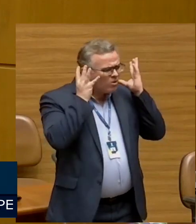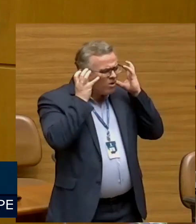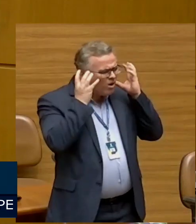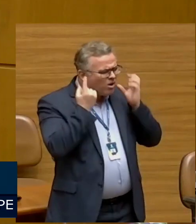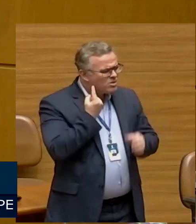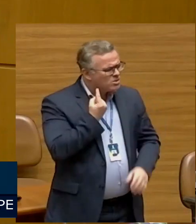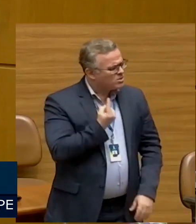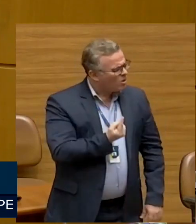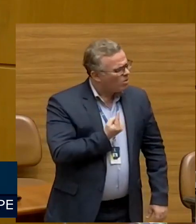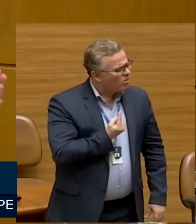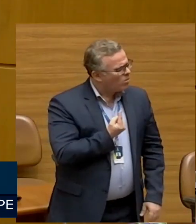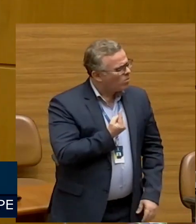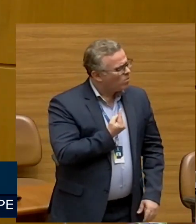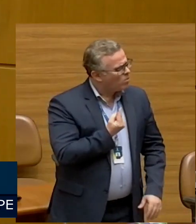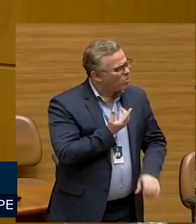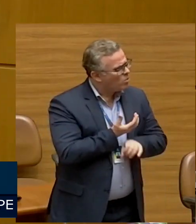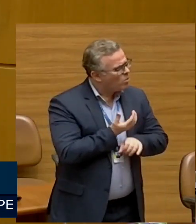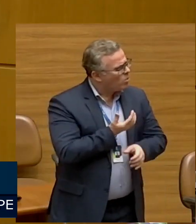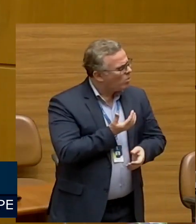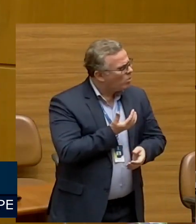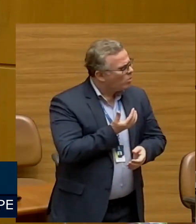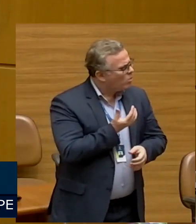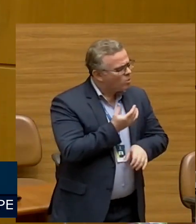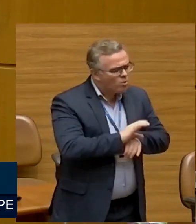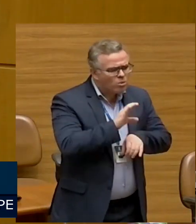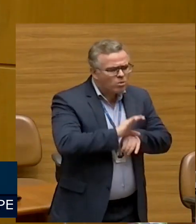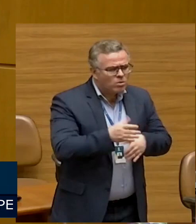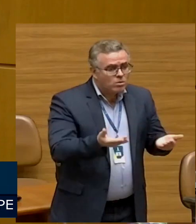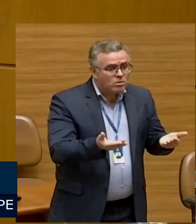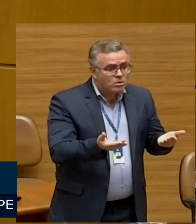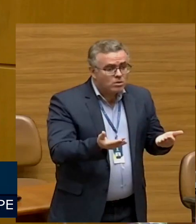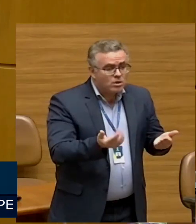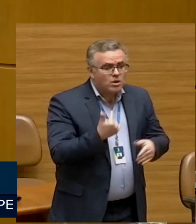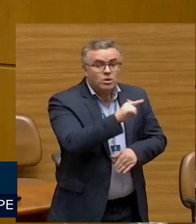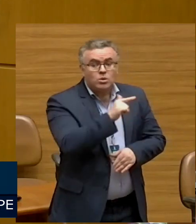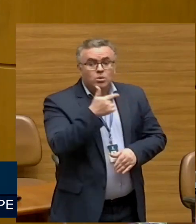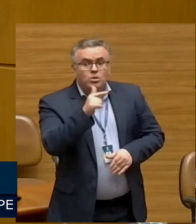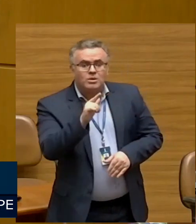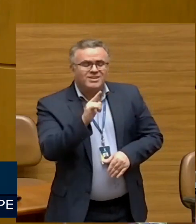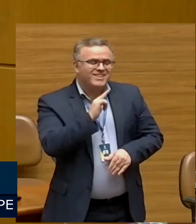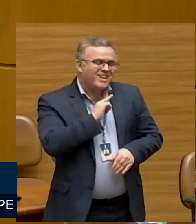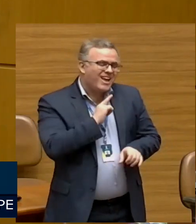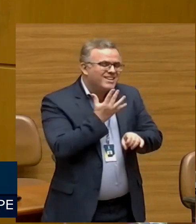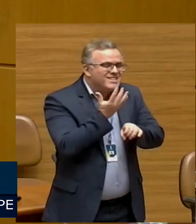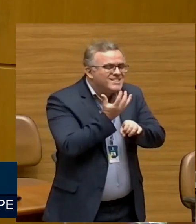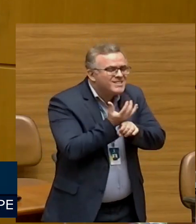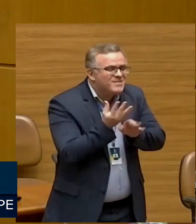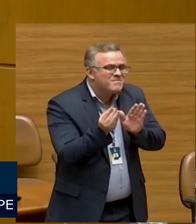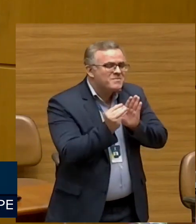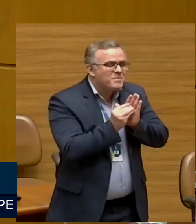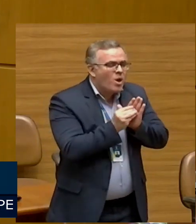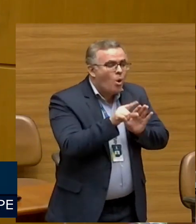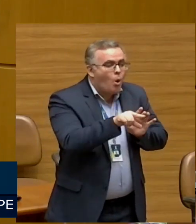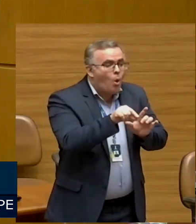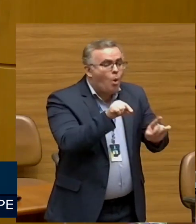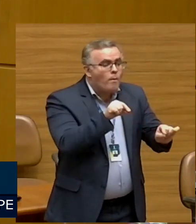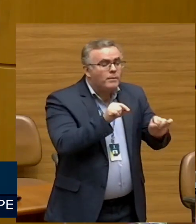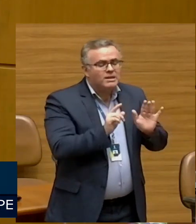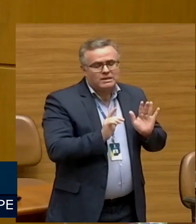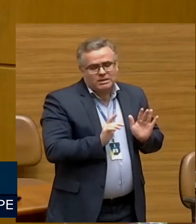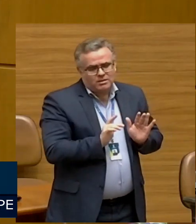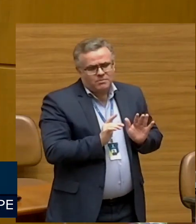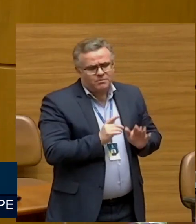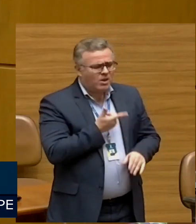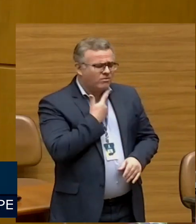E a nossa ideia, temos, para todos os cursos, existe a disciplina de forma optativa, ou seja, se eu tiver a